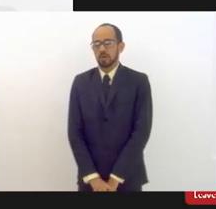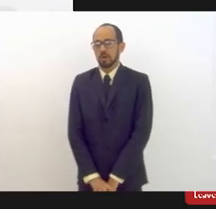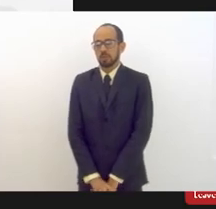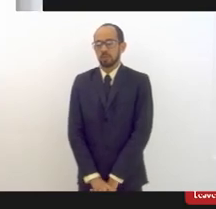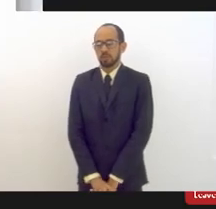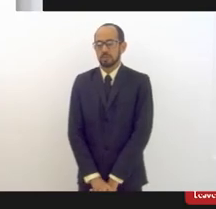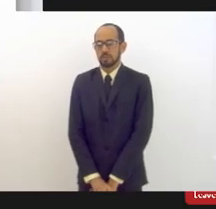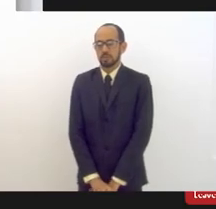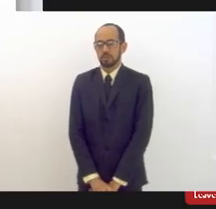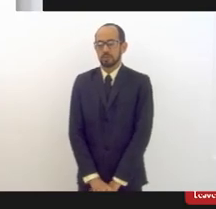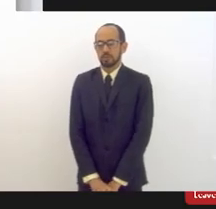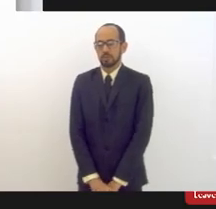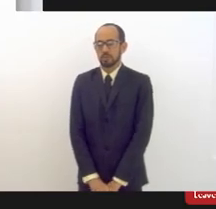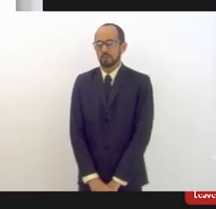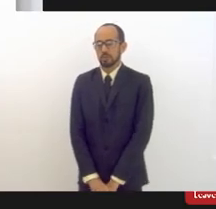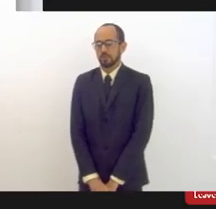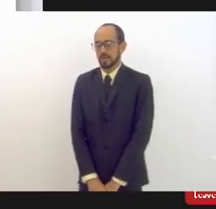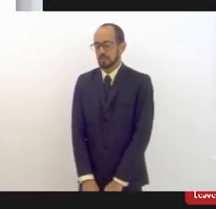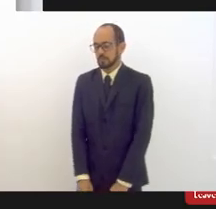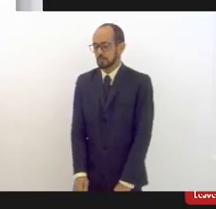Essa aqui.